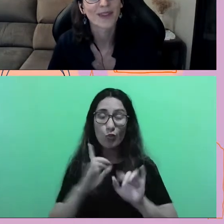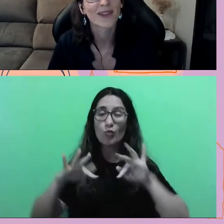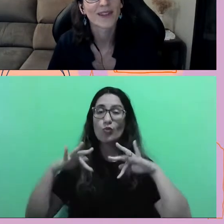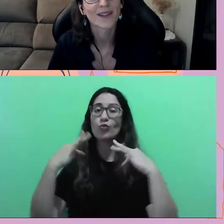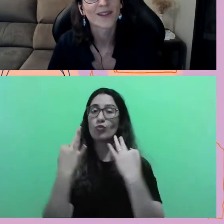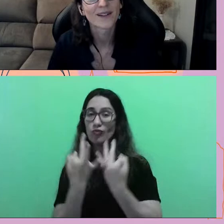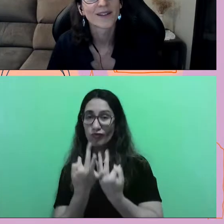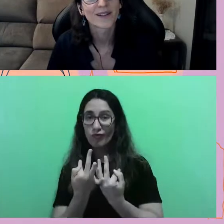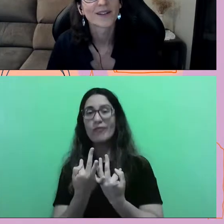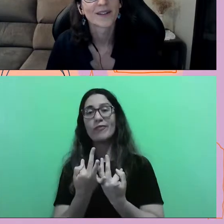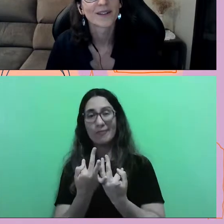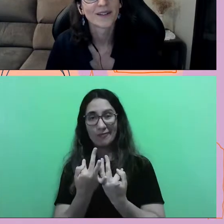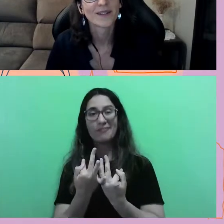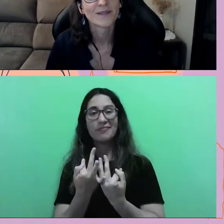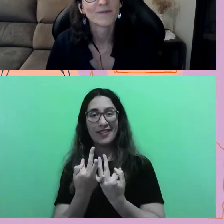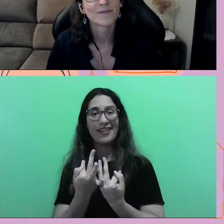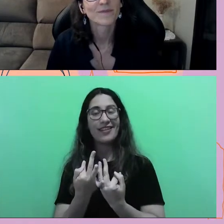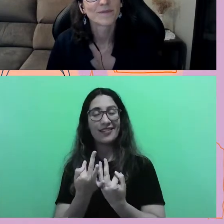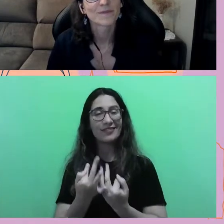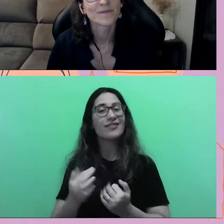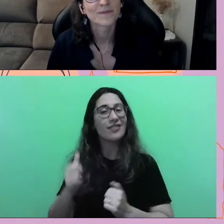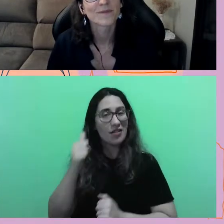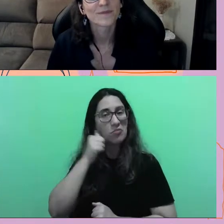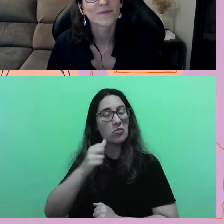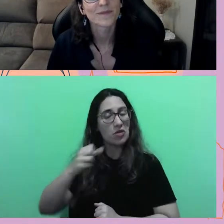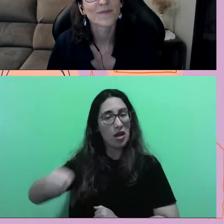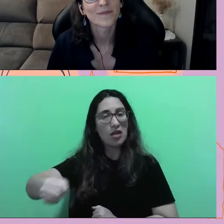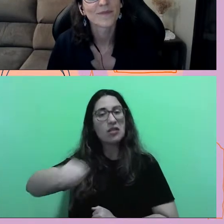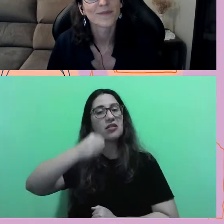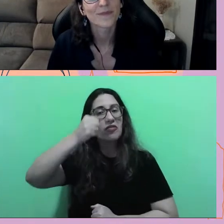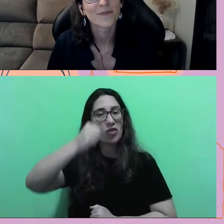que meninas, inclusive, né,